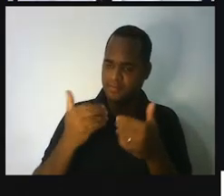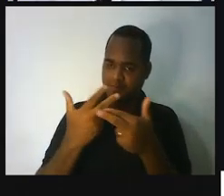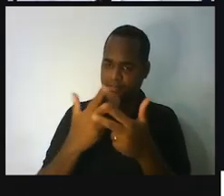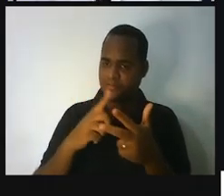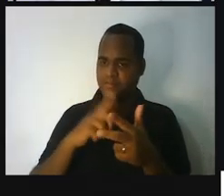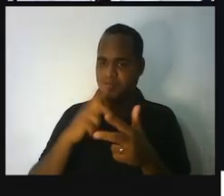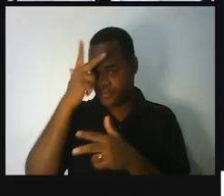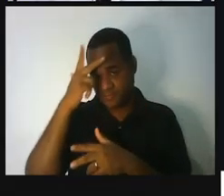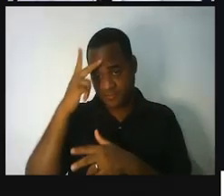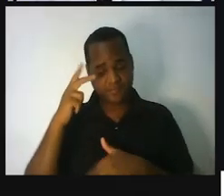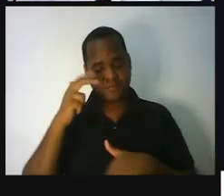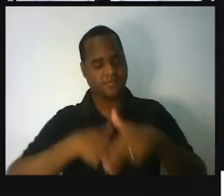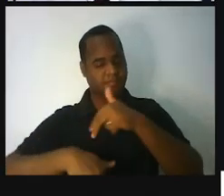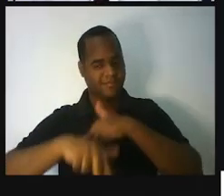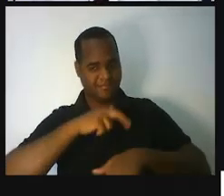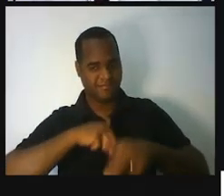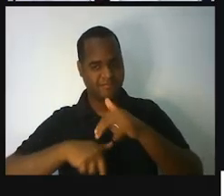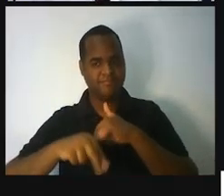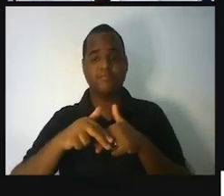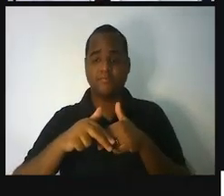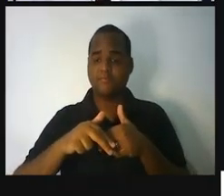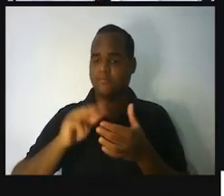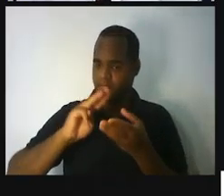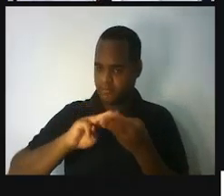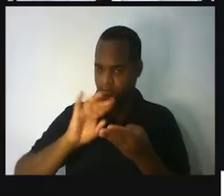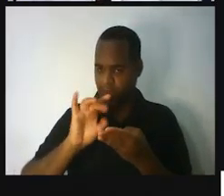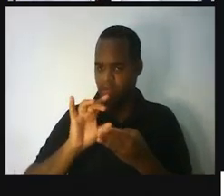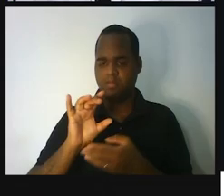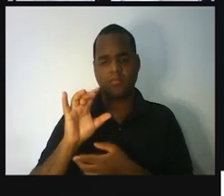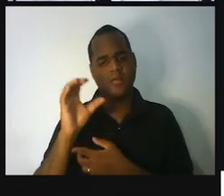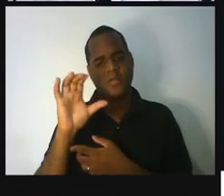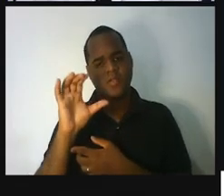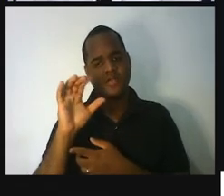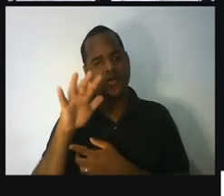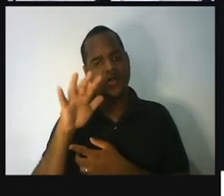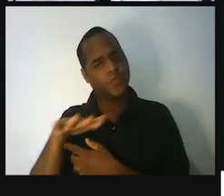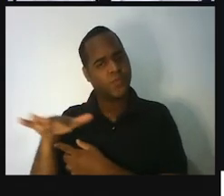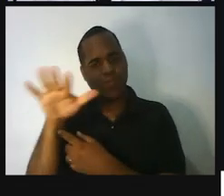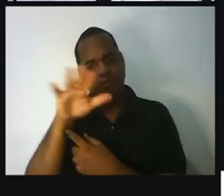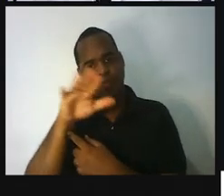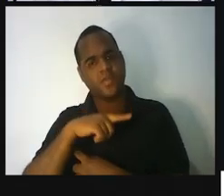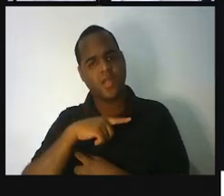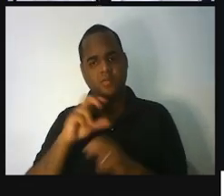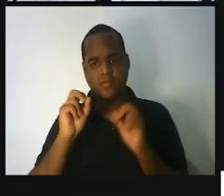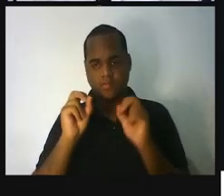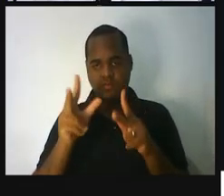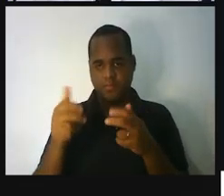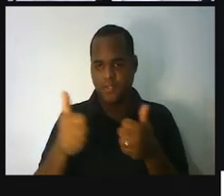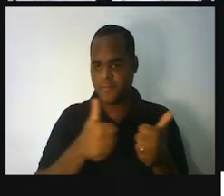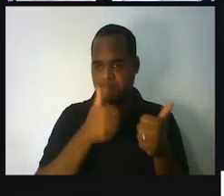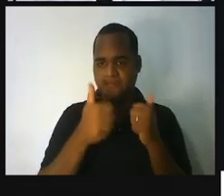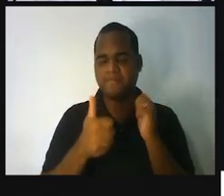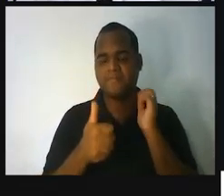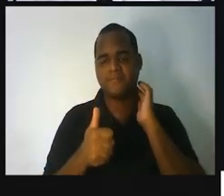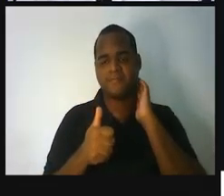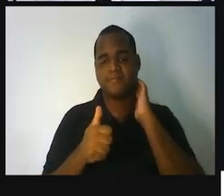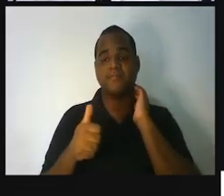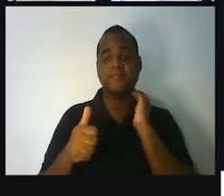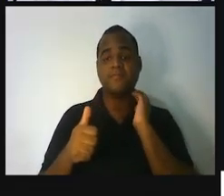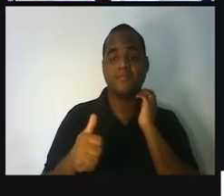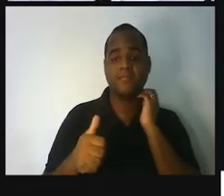humanidade, não apenas com a matemática, mas com a ciência de um modo geral. Tranquilo?